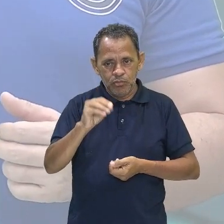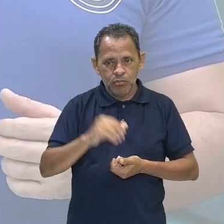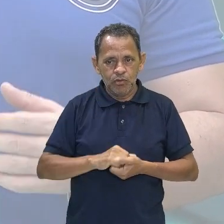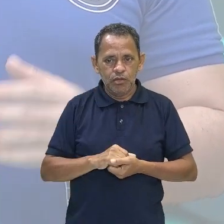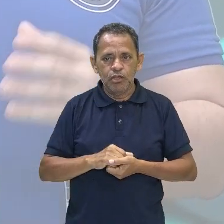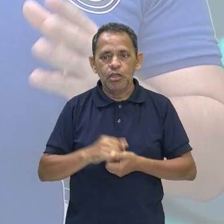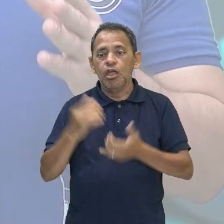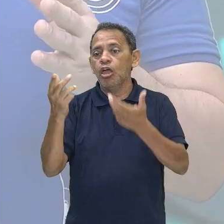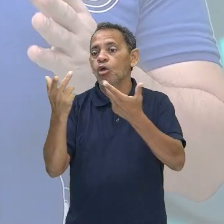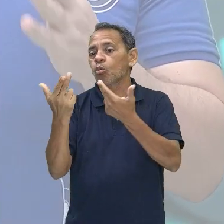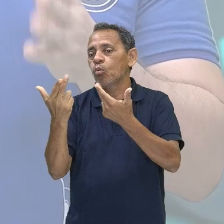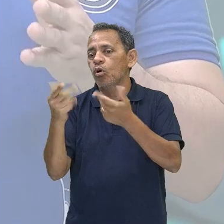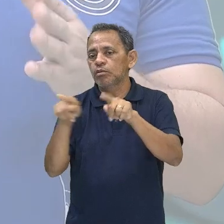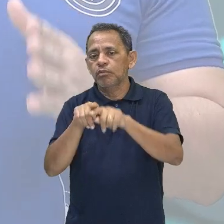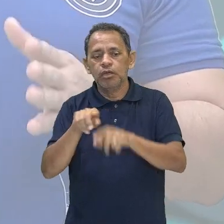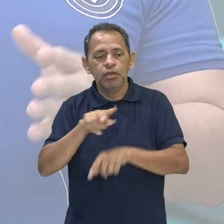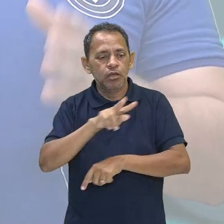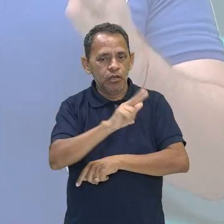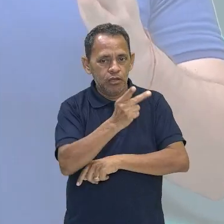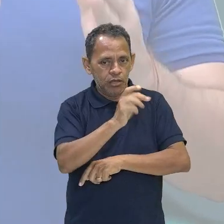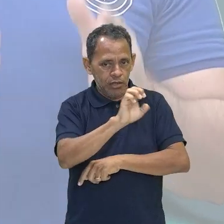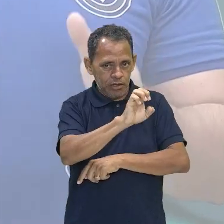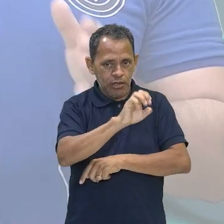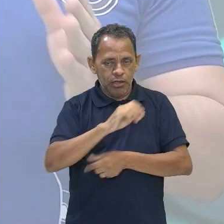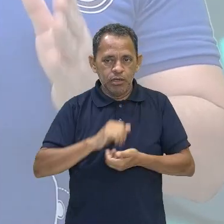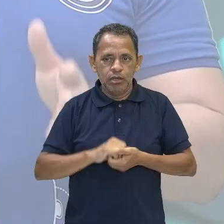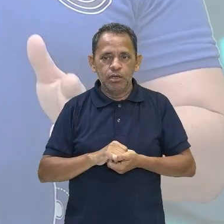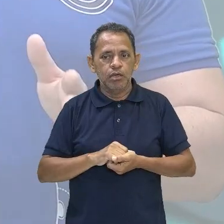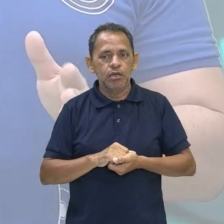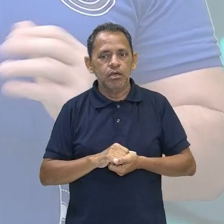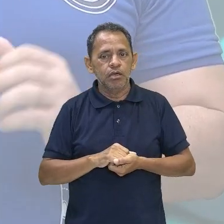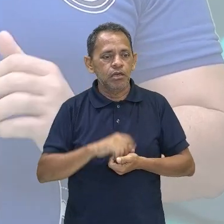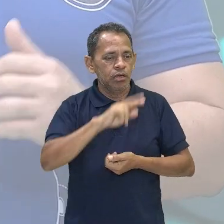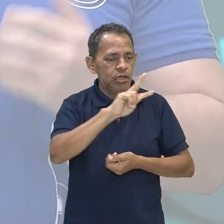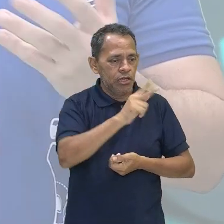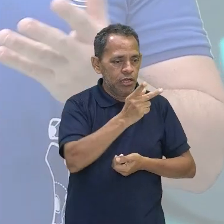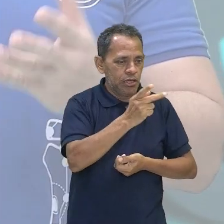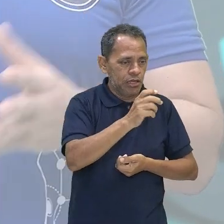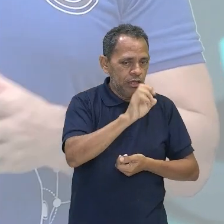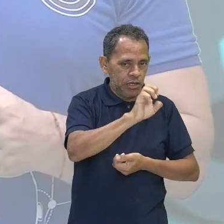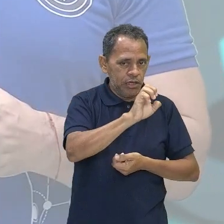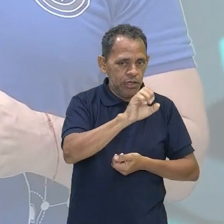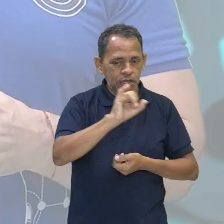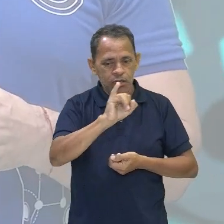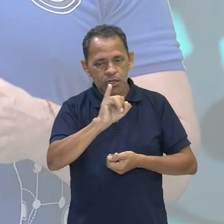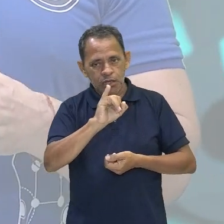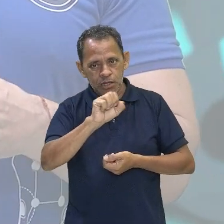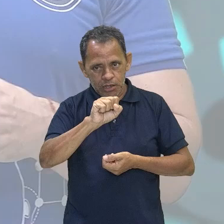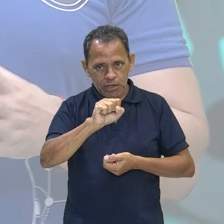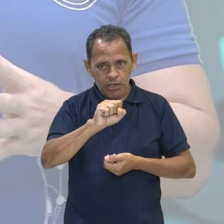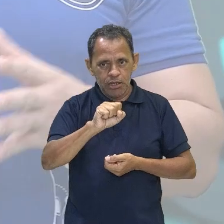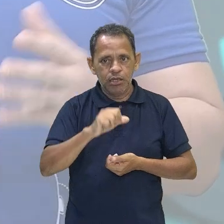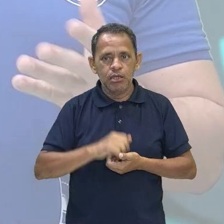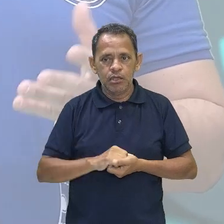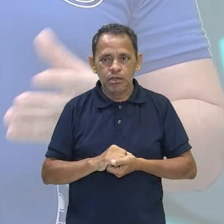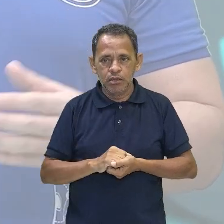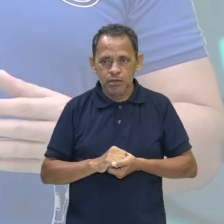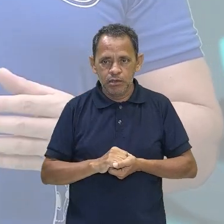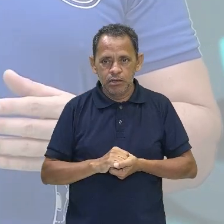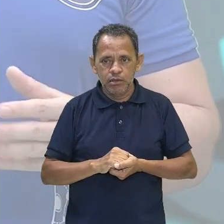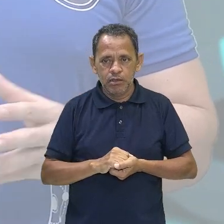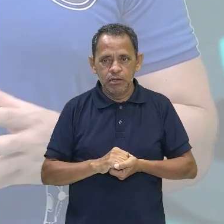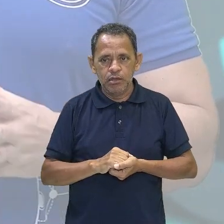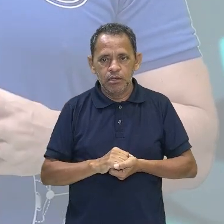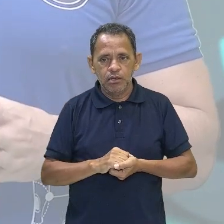he, então e na forma afirmativa eu falo he is. Obviamente, então, aí, né, eu vou usar